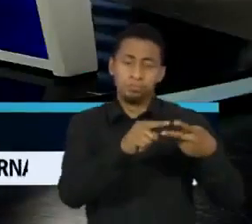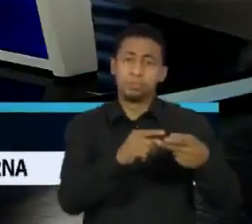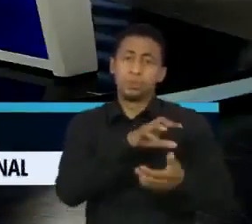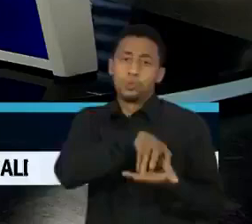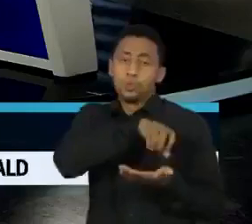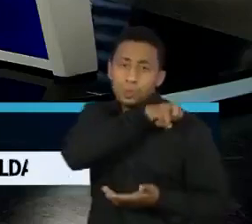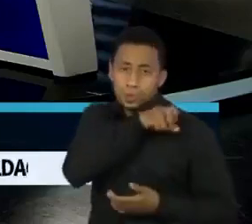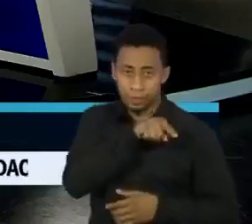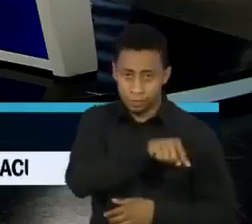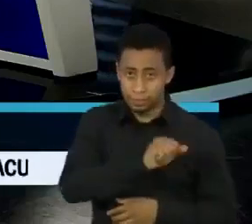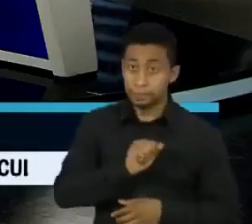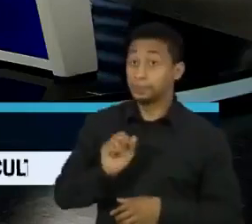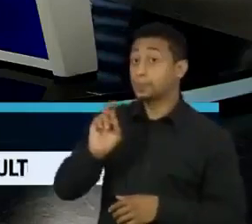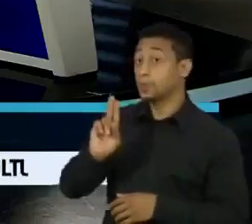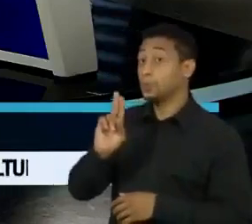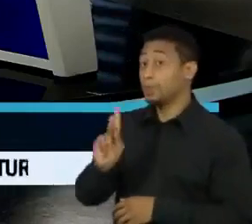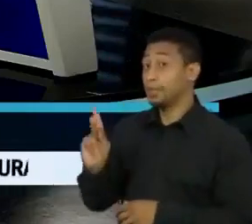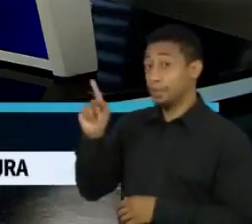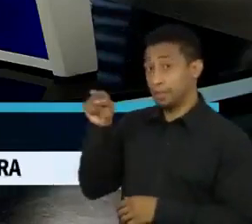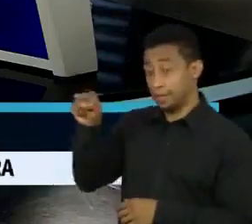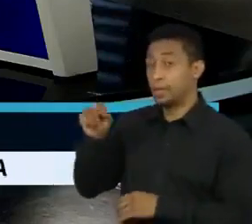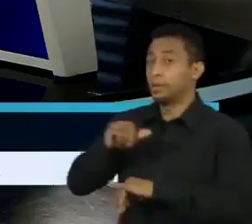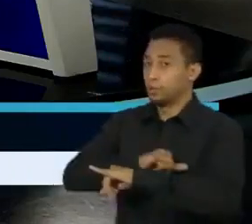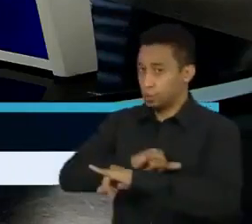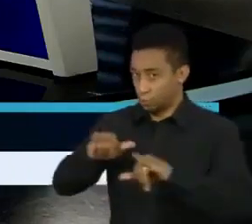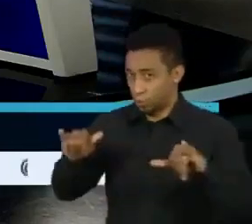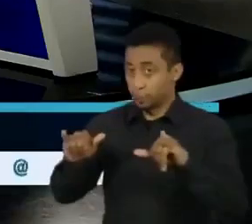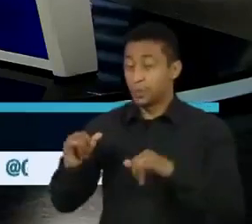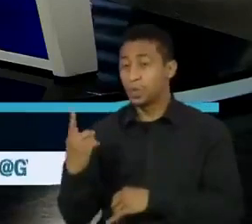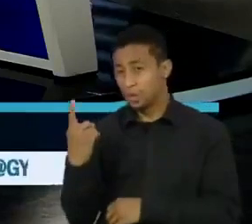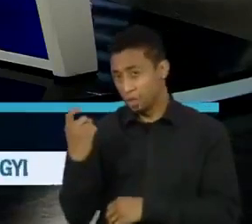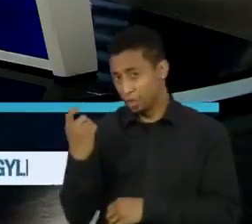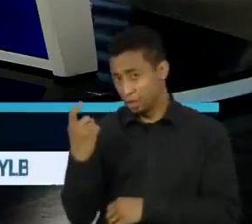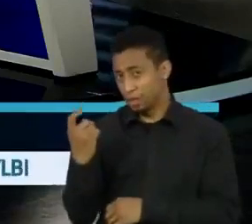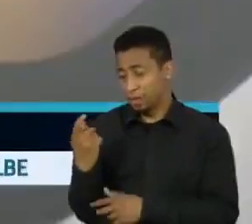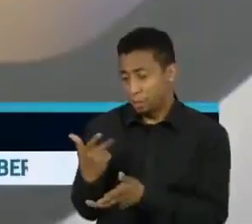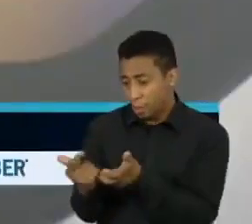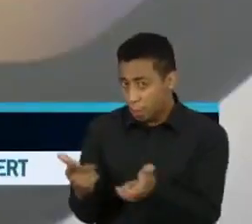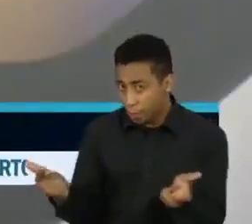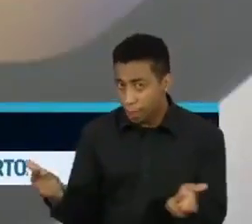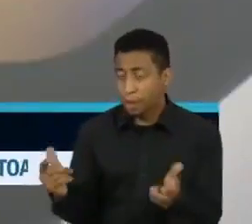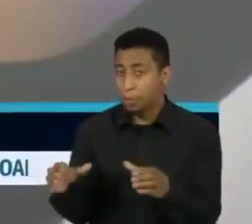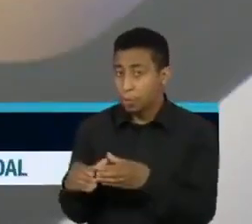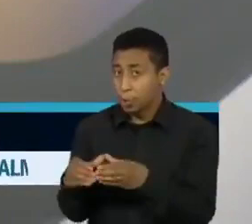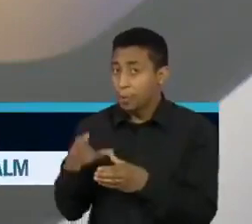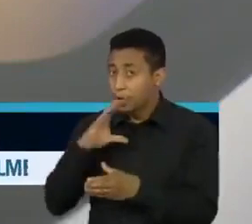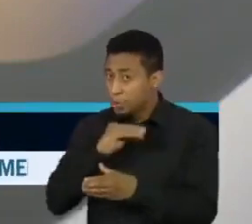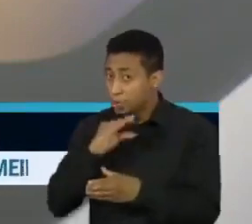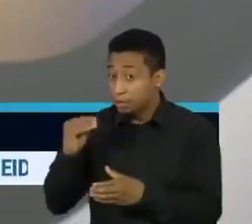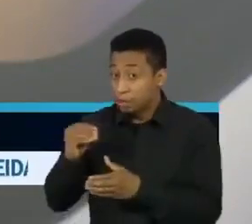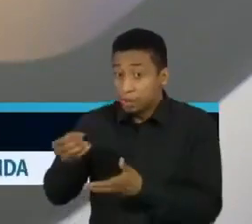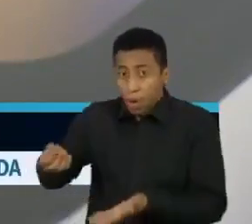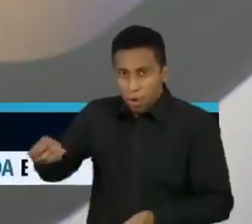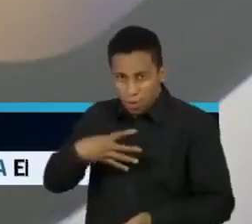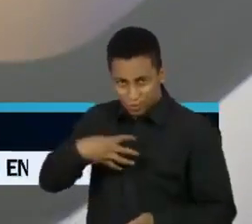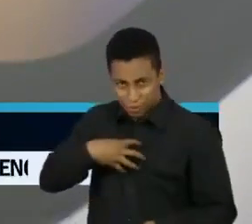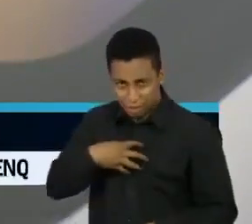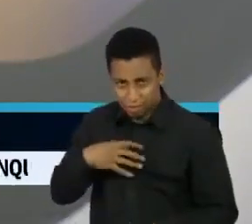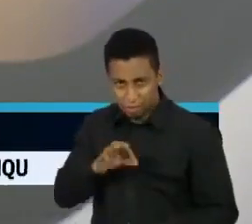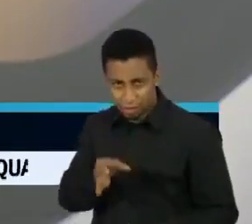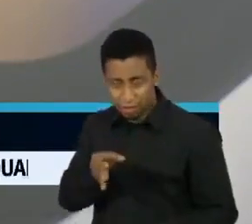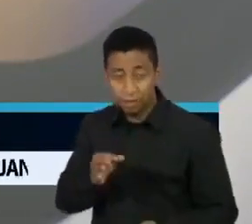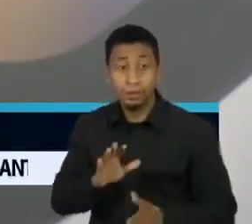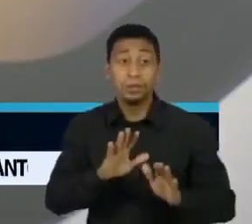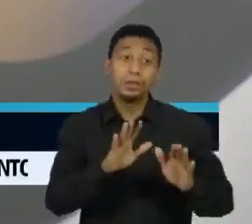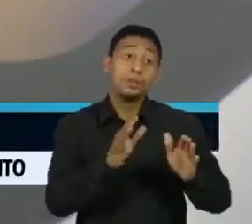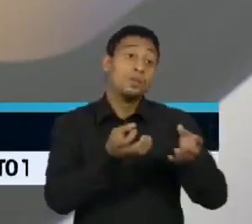que vem no Reino Unido na doutora Rosana que parece que a dose única para adolescentes e isso inédito é Karen eu eu vejo como uma